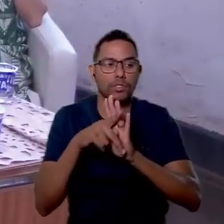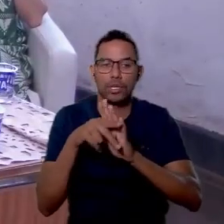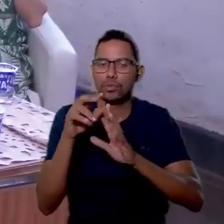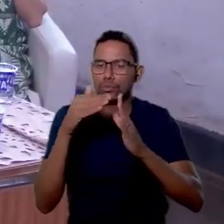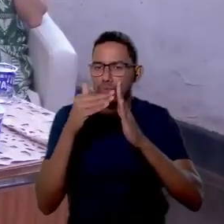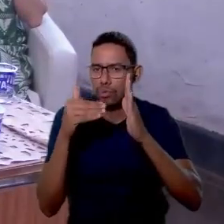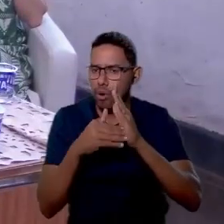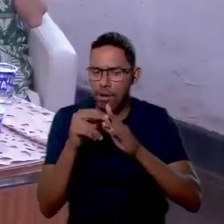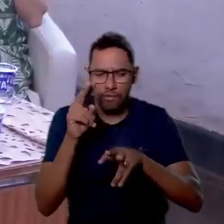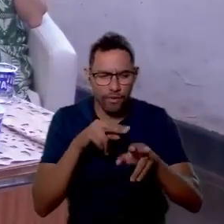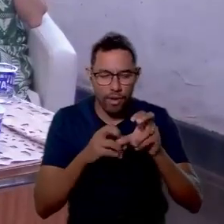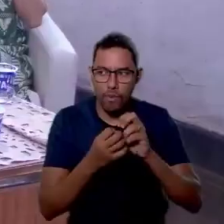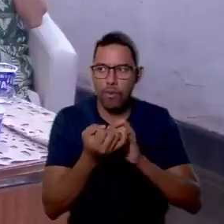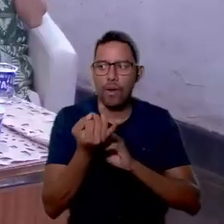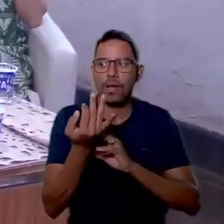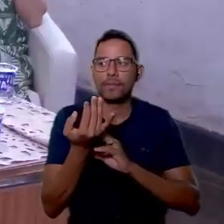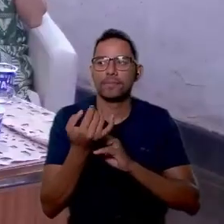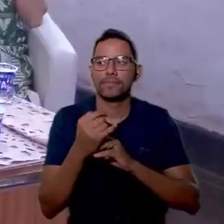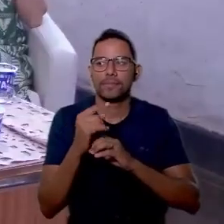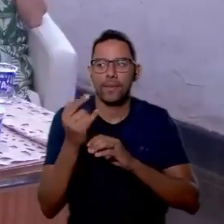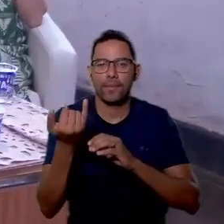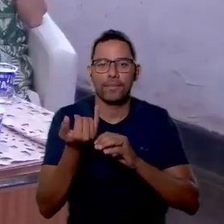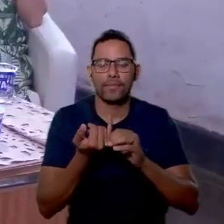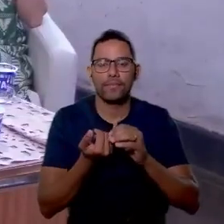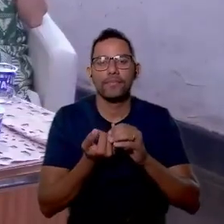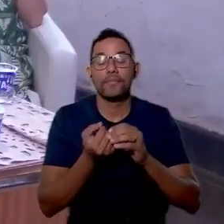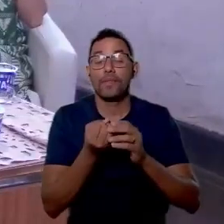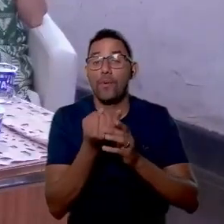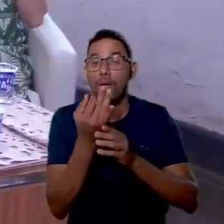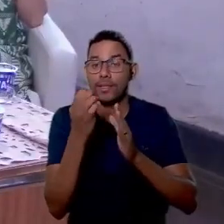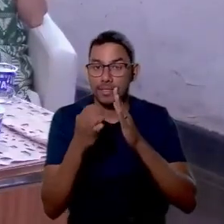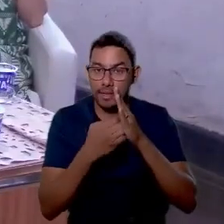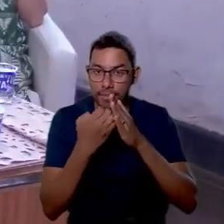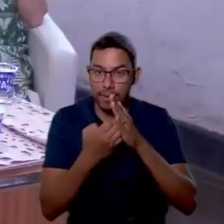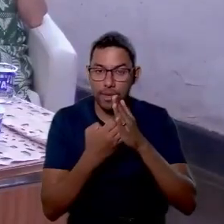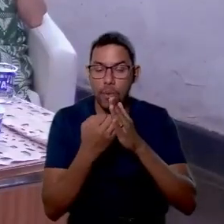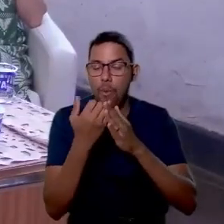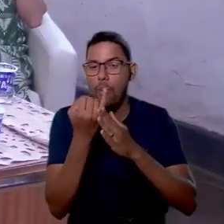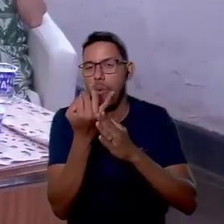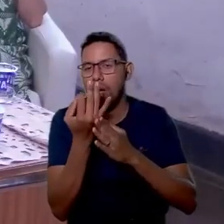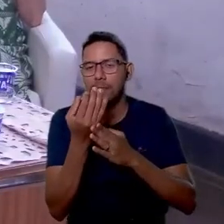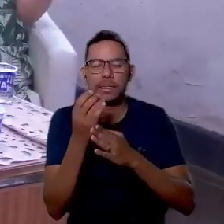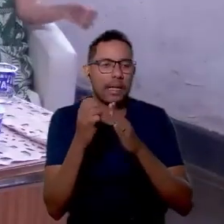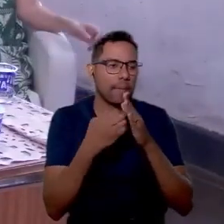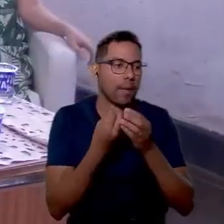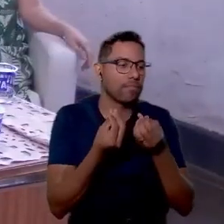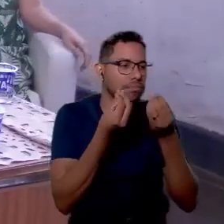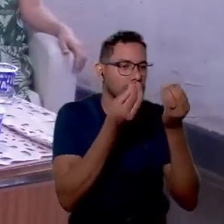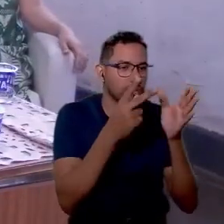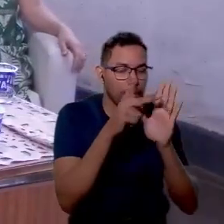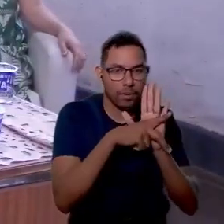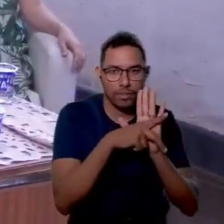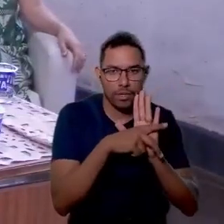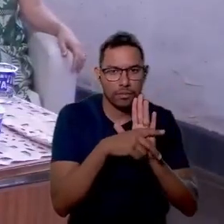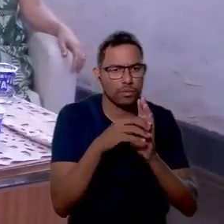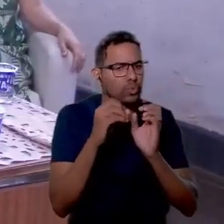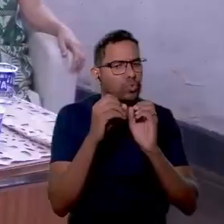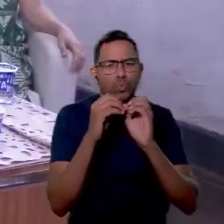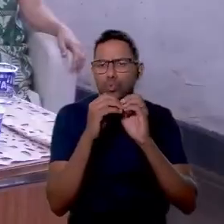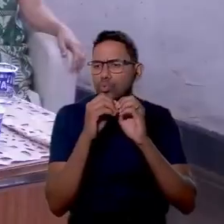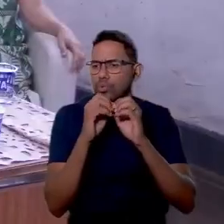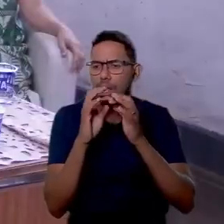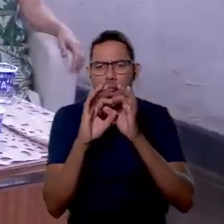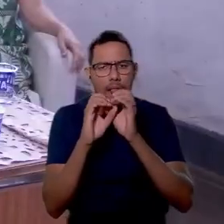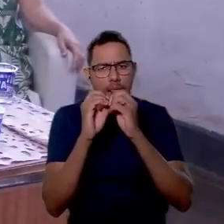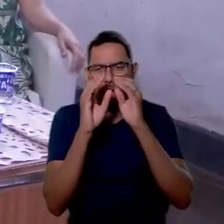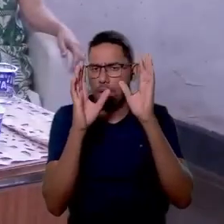vai ver o orçamento, você vai ver quanto o Afonso captou, com quantas empresas, quanto cada empresa deu para esse projeto, porque é tudo transparente. Eu